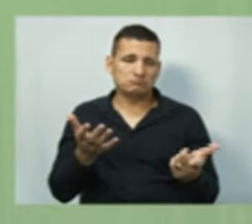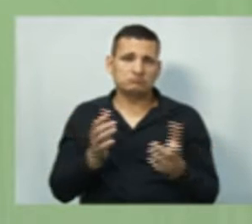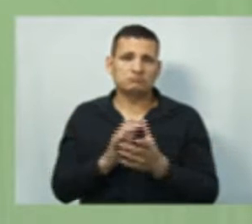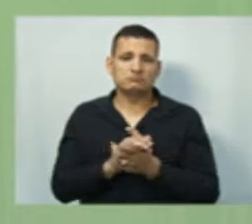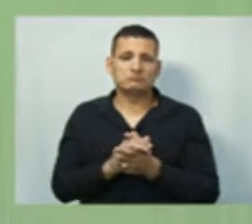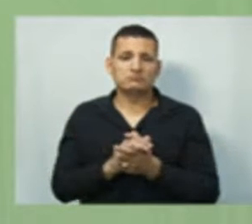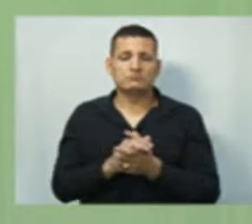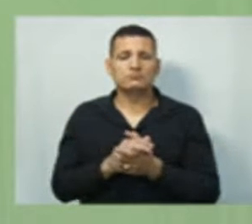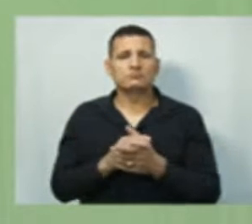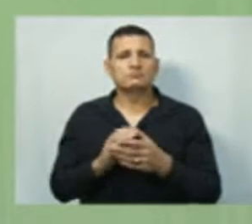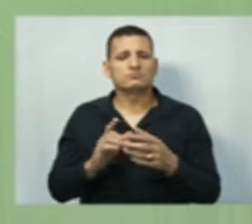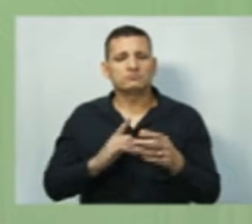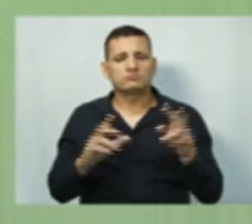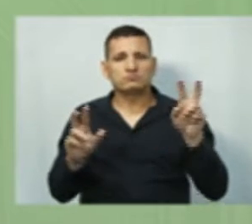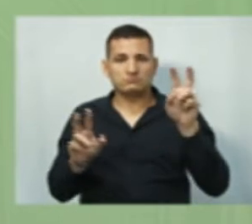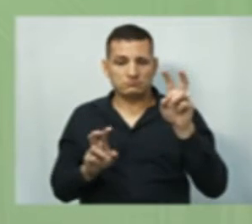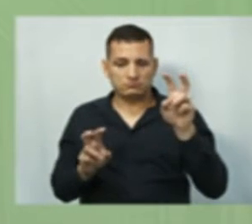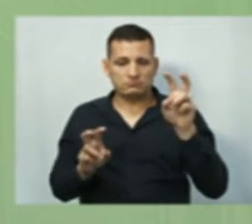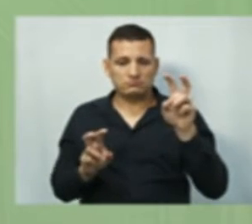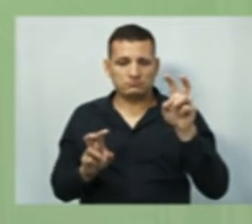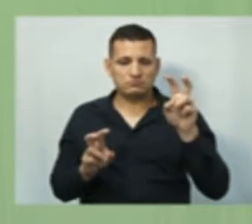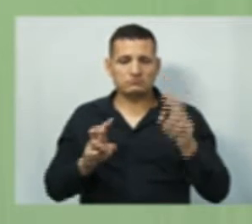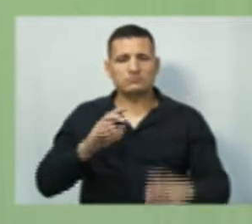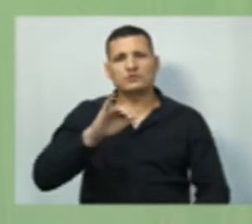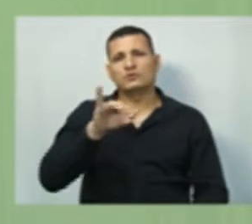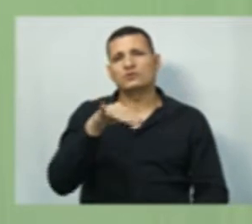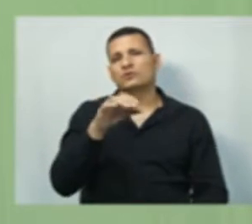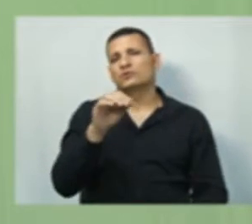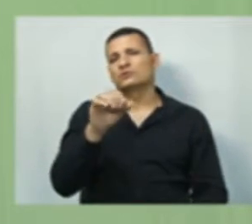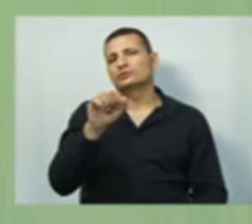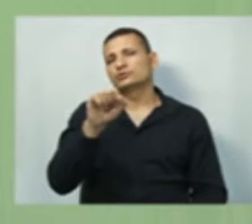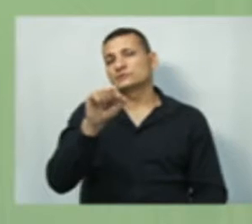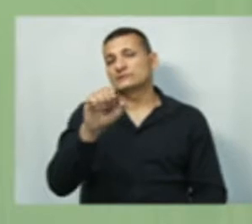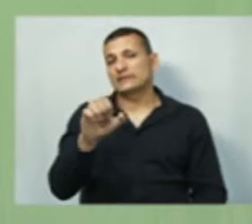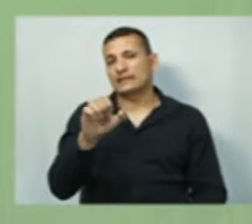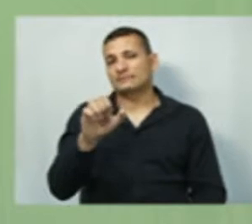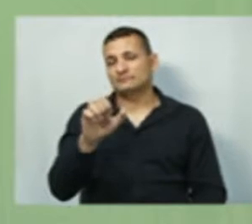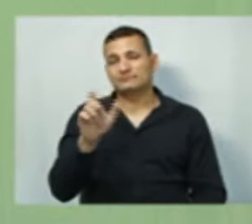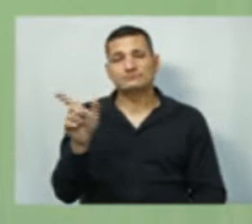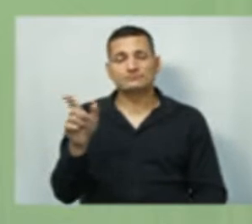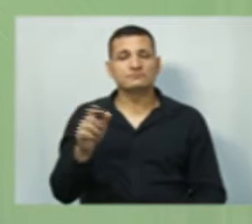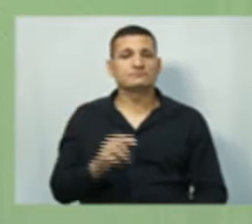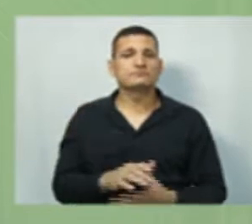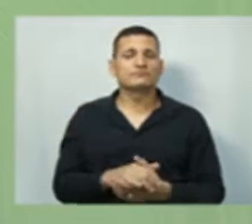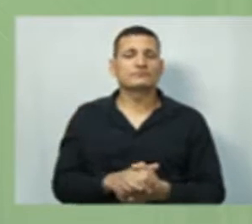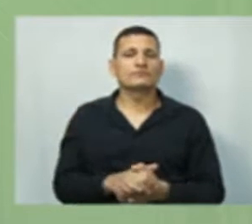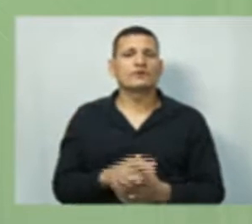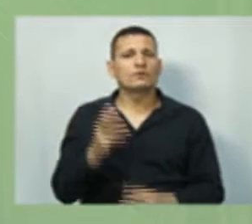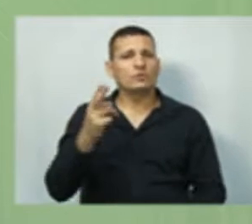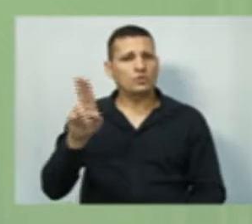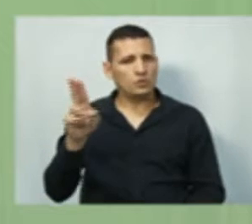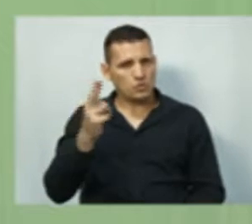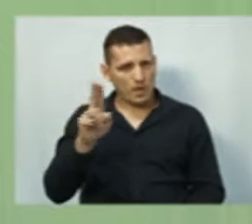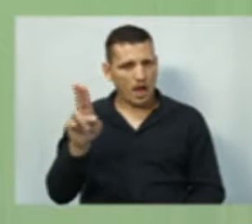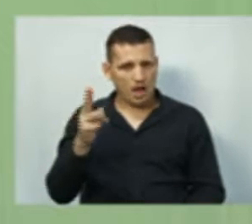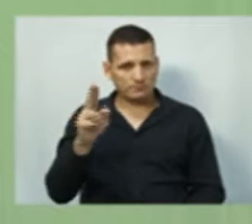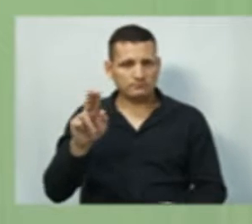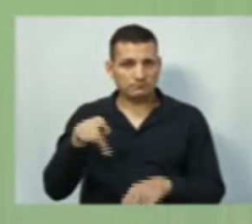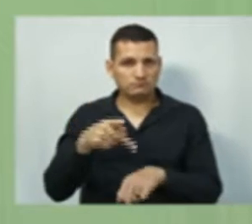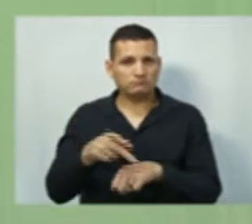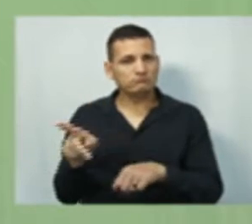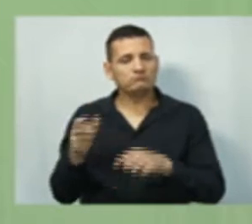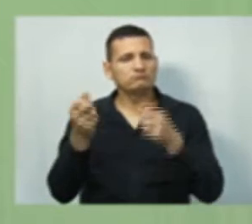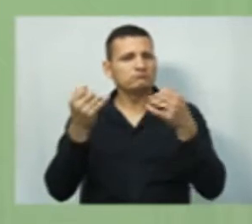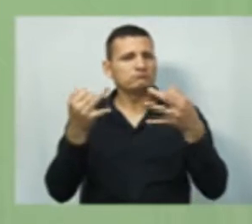uma citação do José Mojica, esse que é senador hoje do Uruguai, foi presidente, que eu acho que explica muito esse conceito de custo